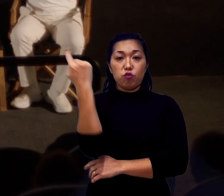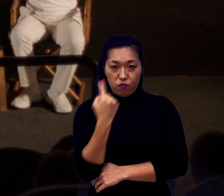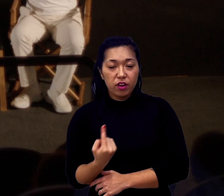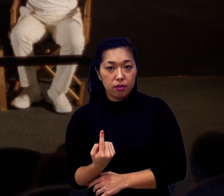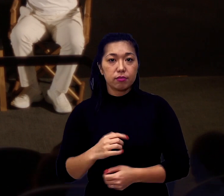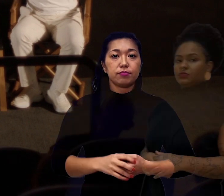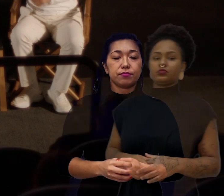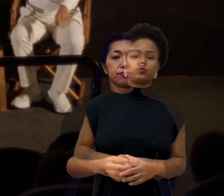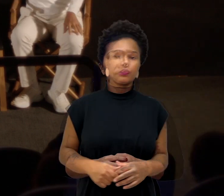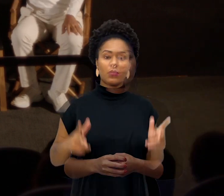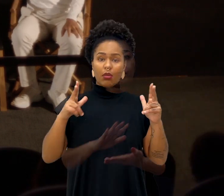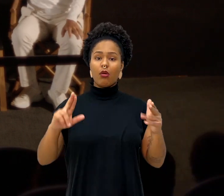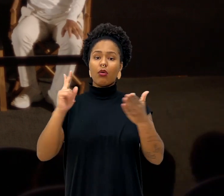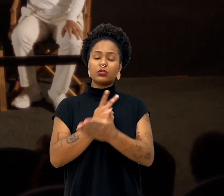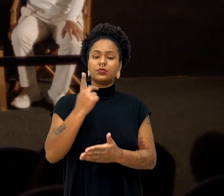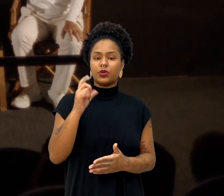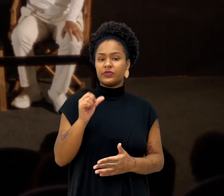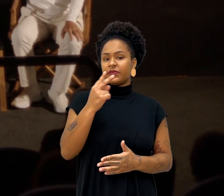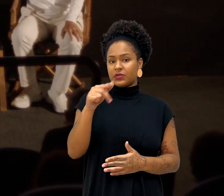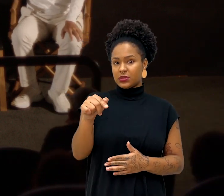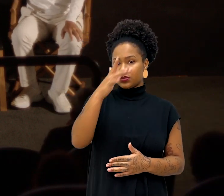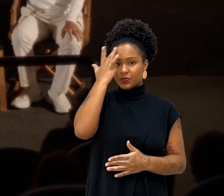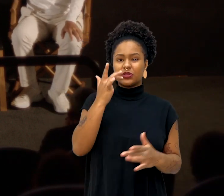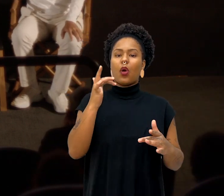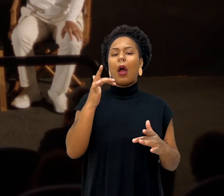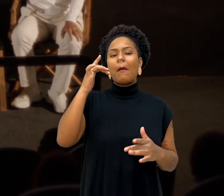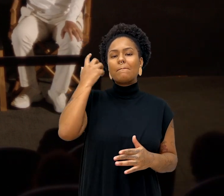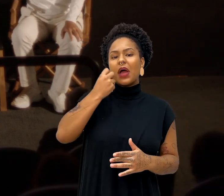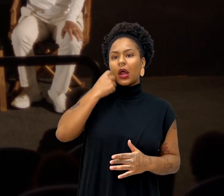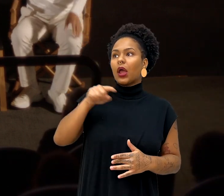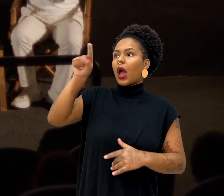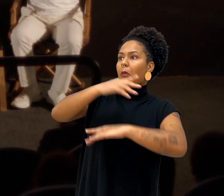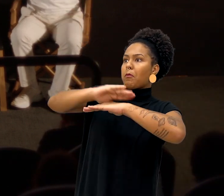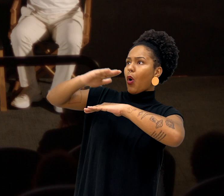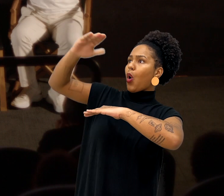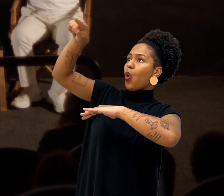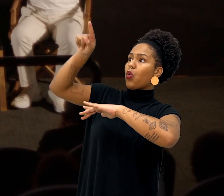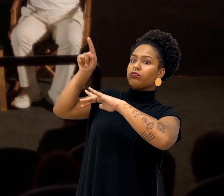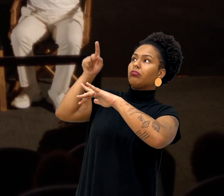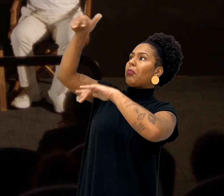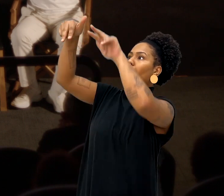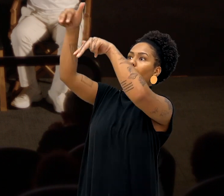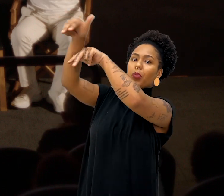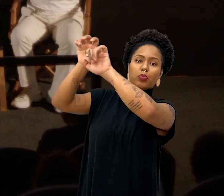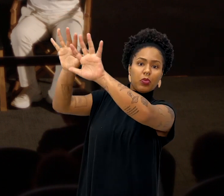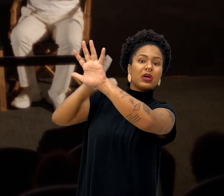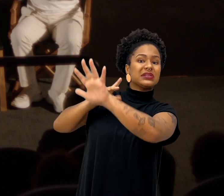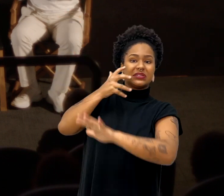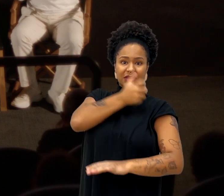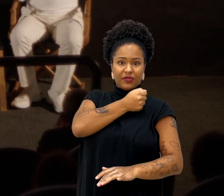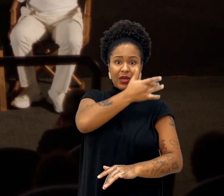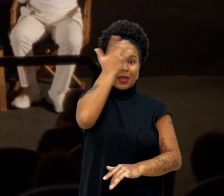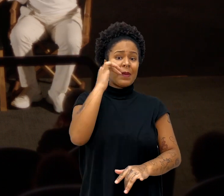lá em 1927? As pessoas brancas foram colocadas nos morros para se salvar e as pessoas negras